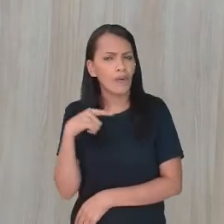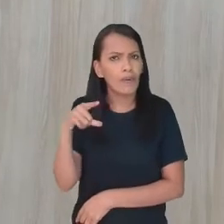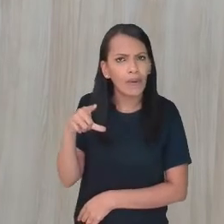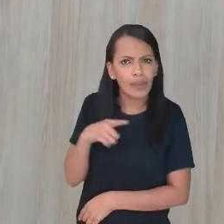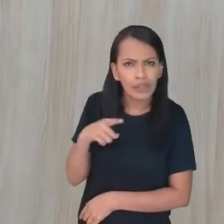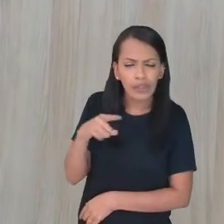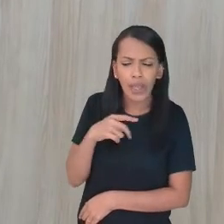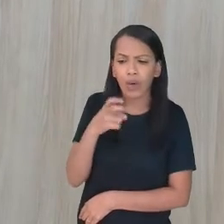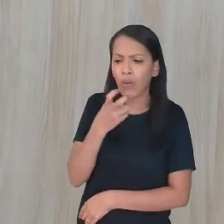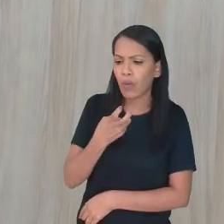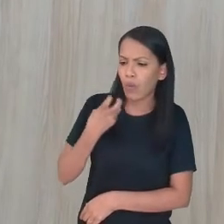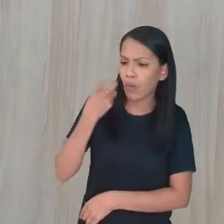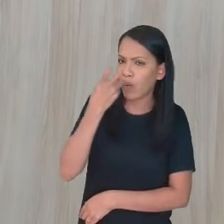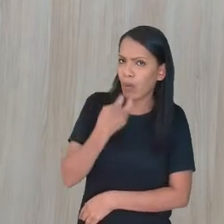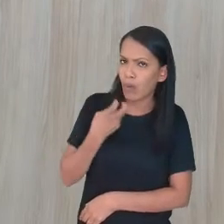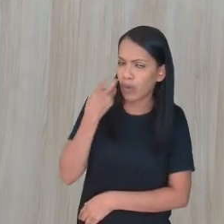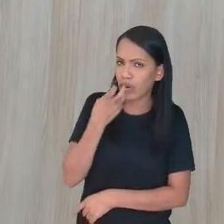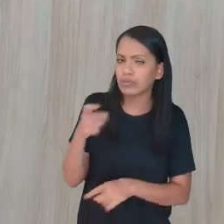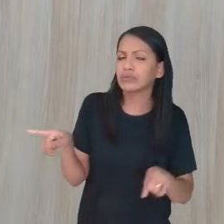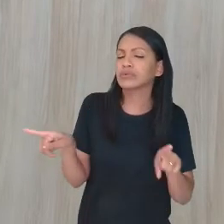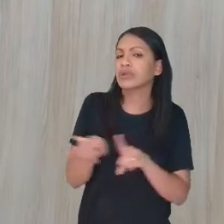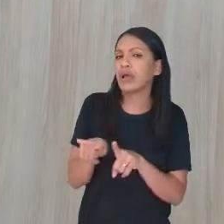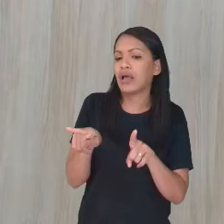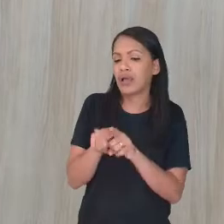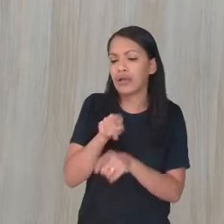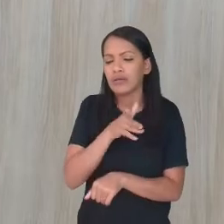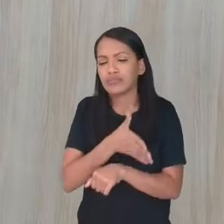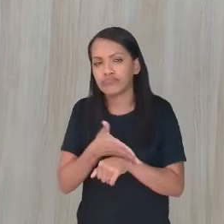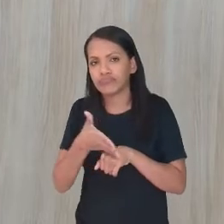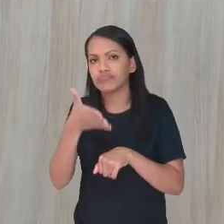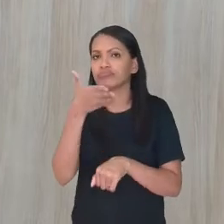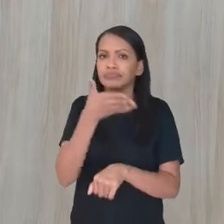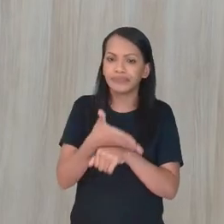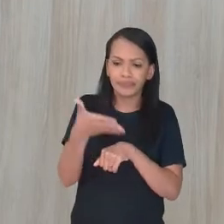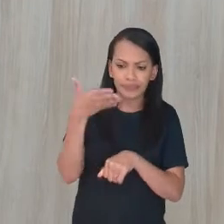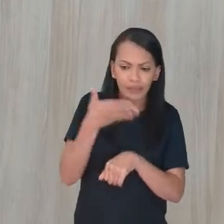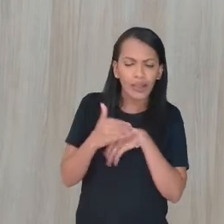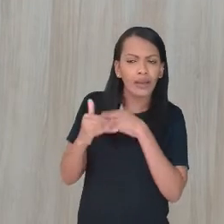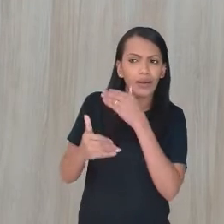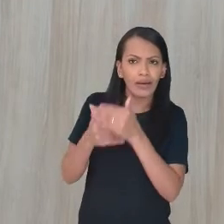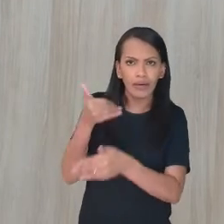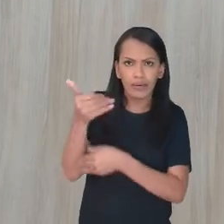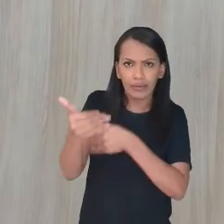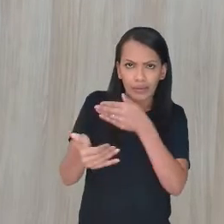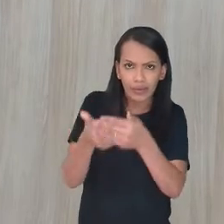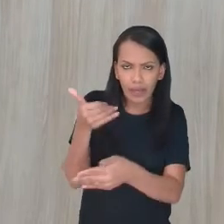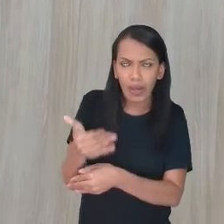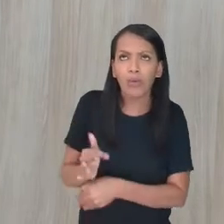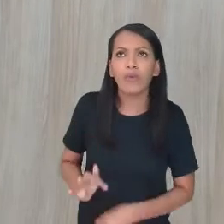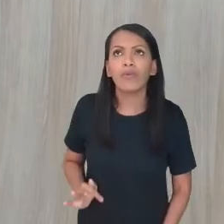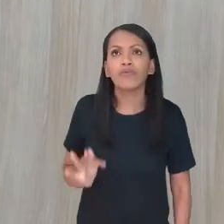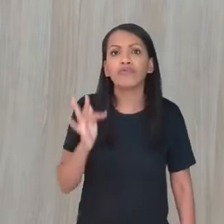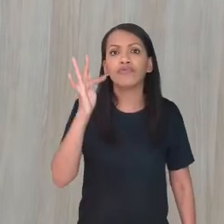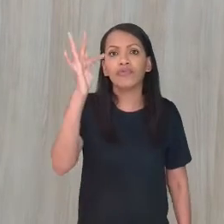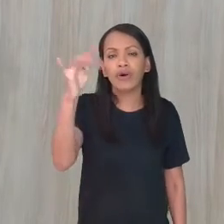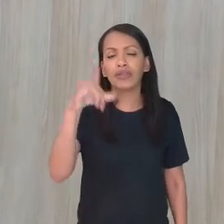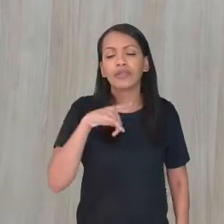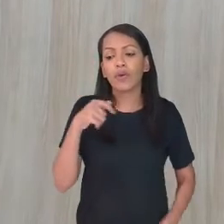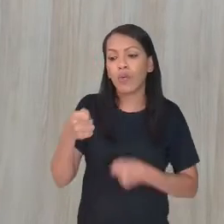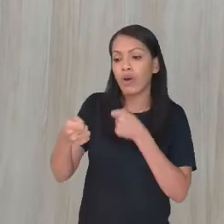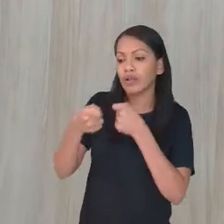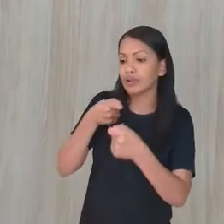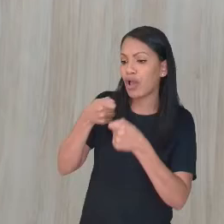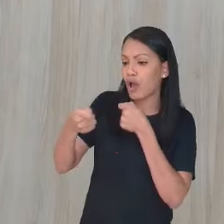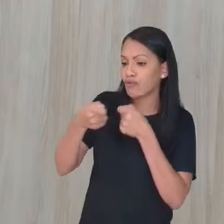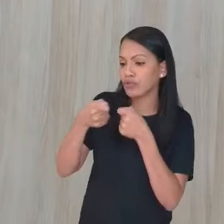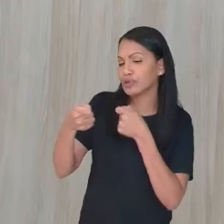uma oralidade para também treinar, para também avançar, já que eu futuramente terei uma entrevista de